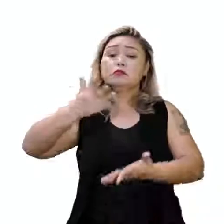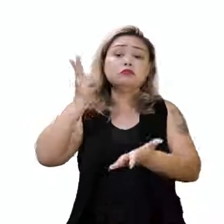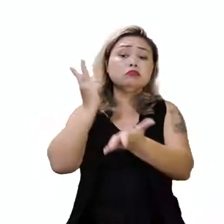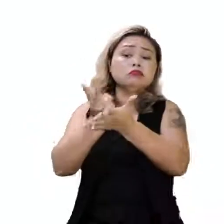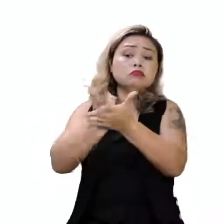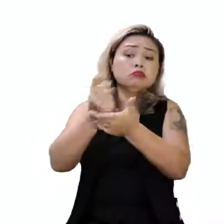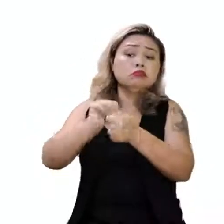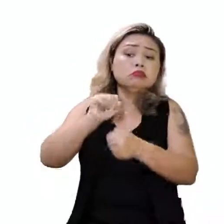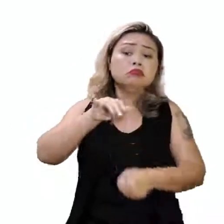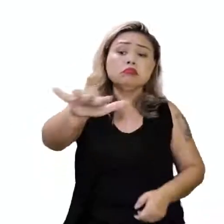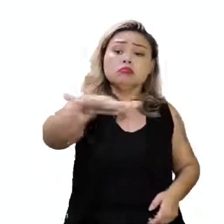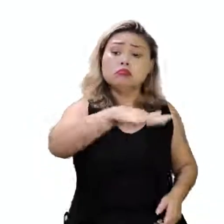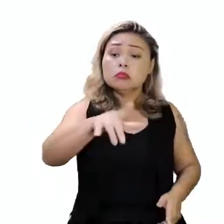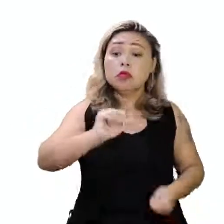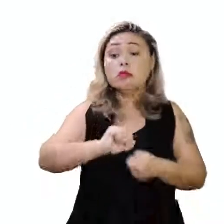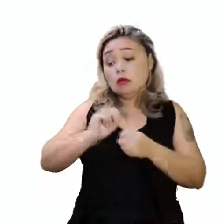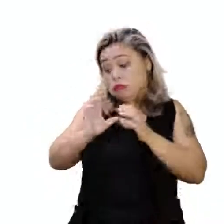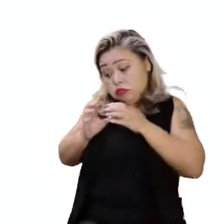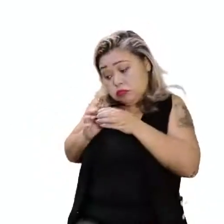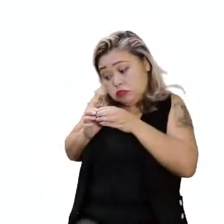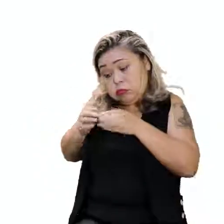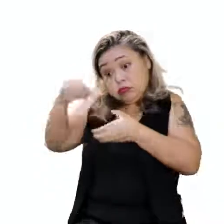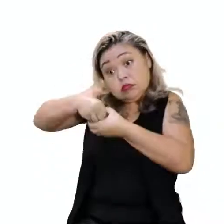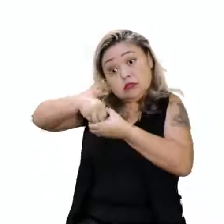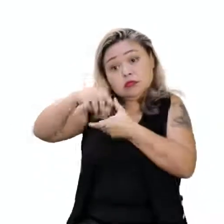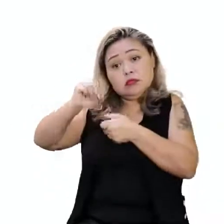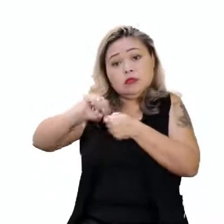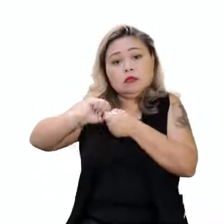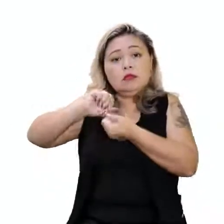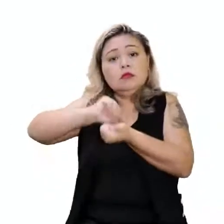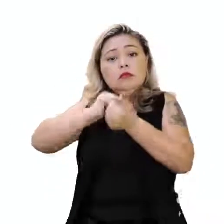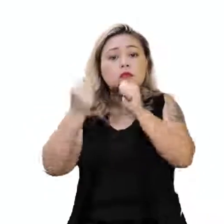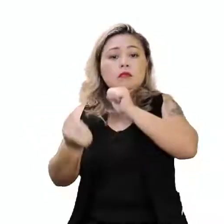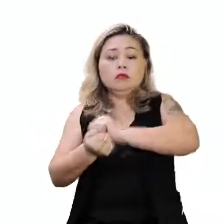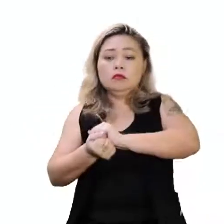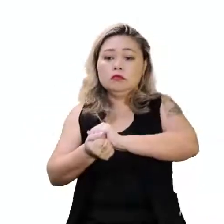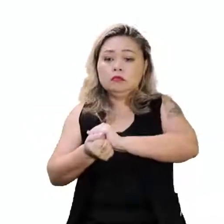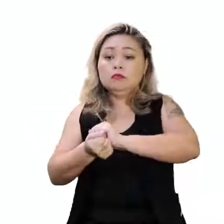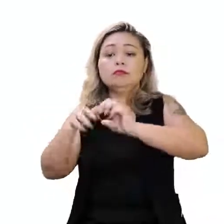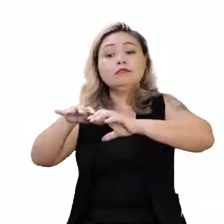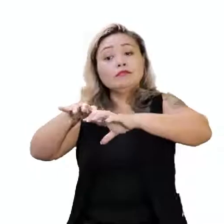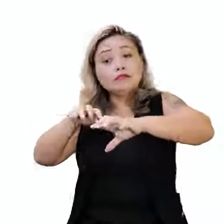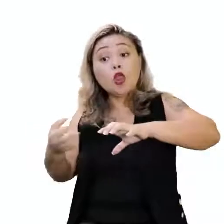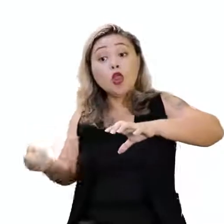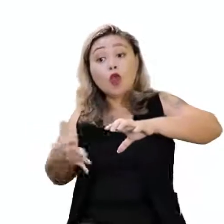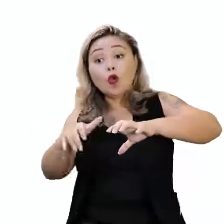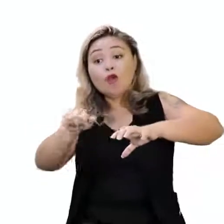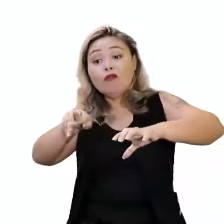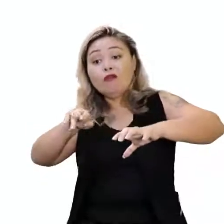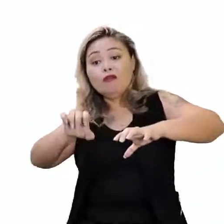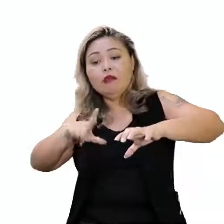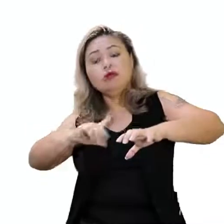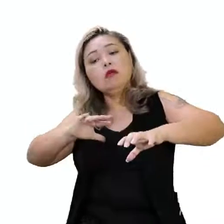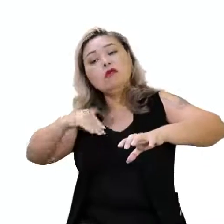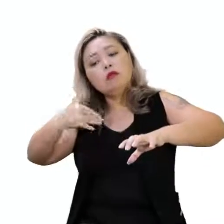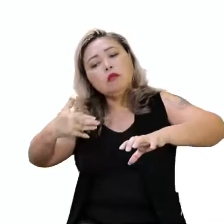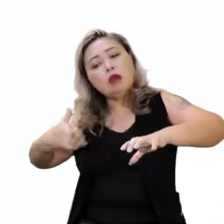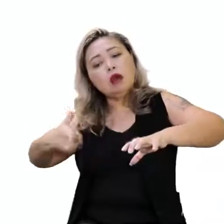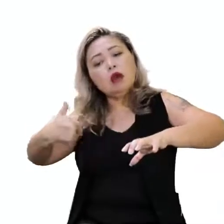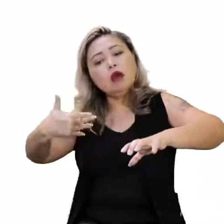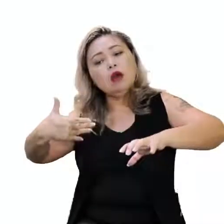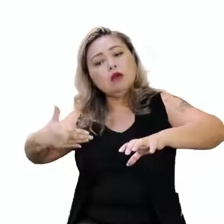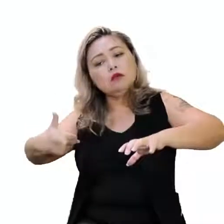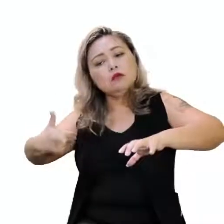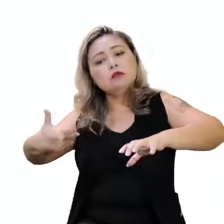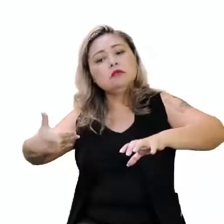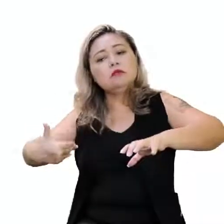fossem vários ecossistemas, né? Os indivíduos adaptam-se a essas novas áreas pouco a pouco. As espécies vão